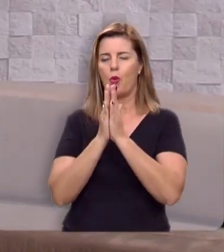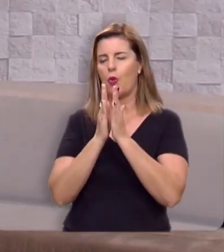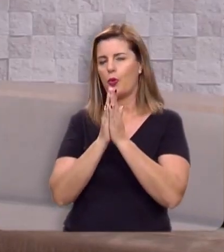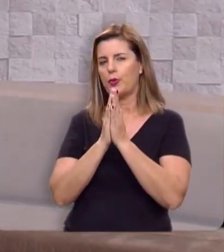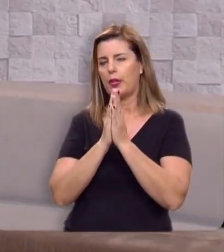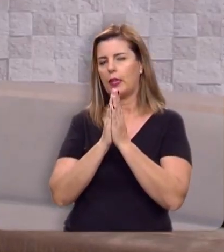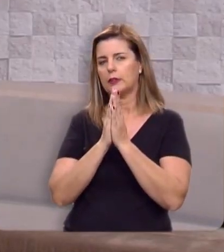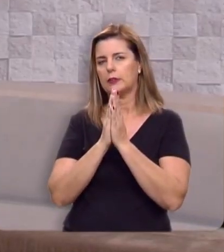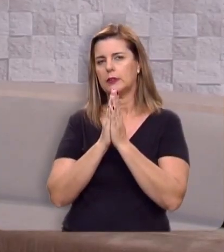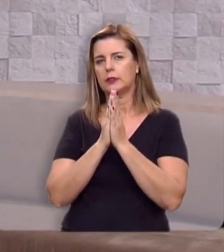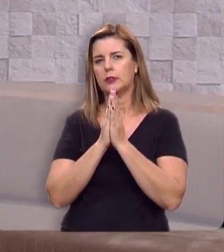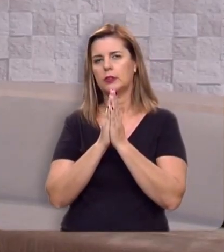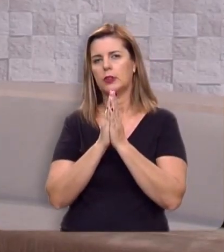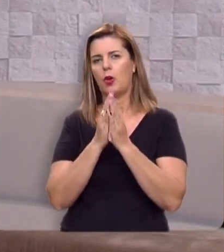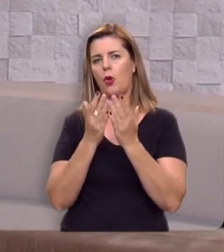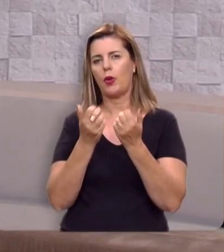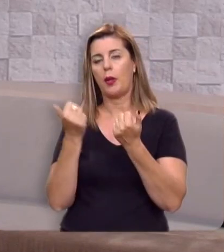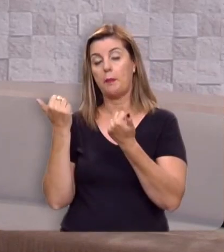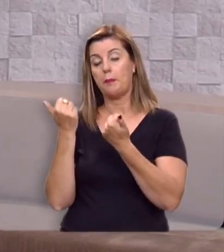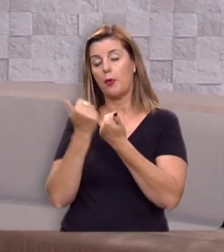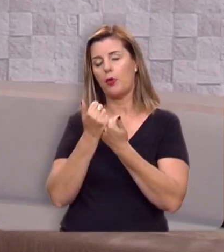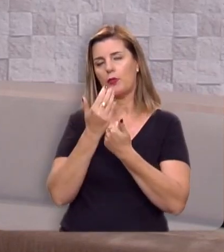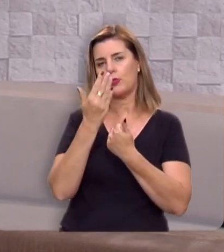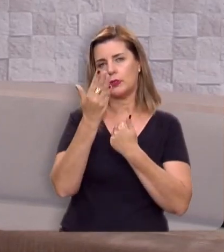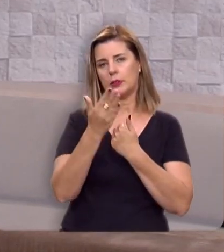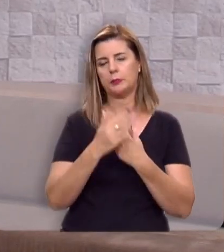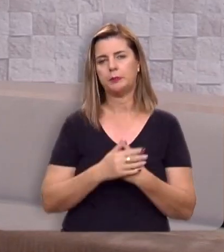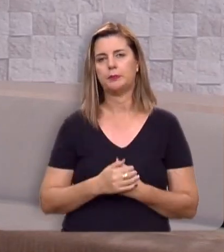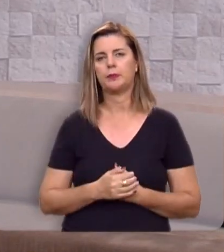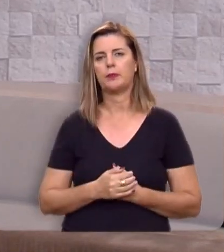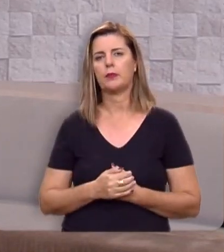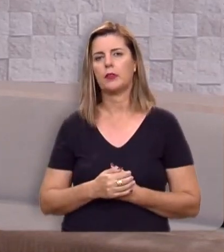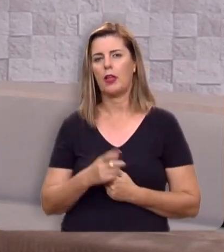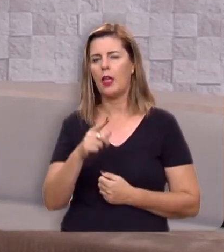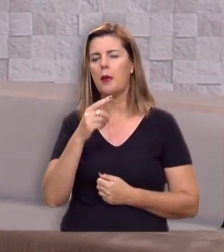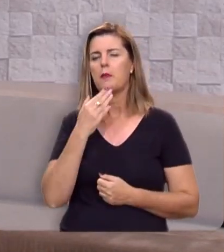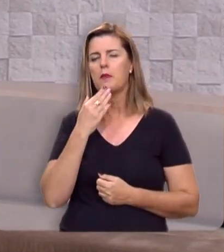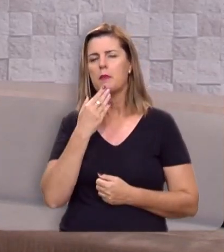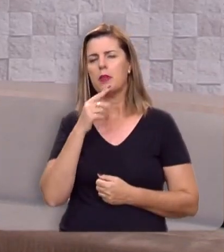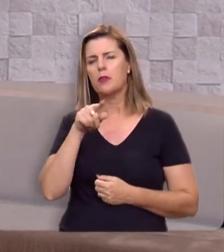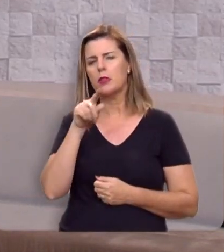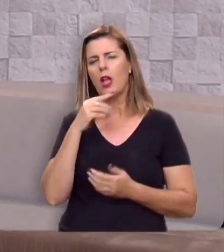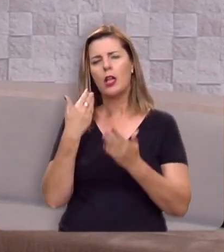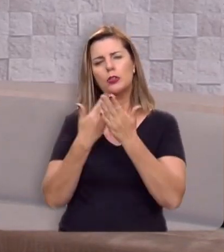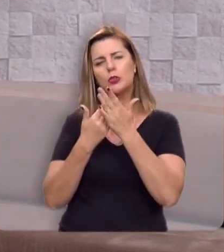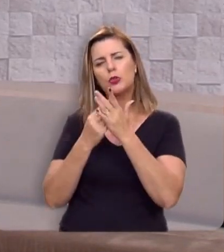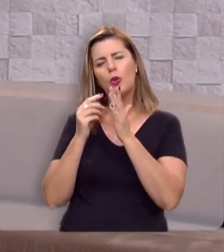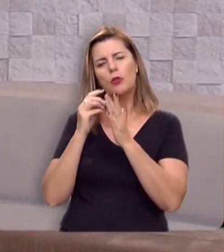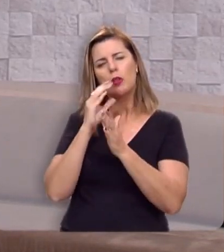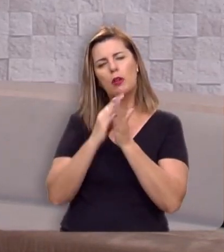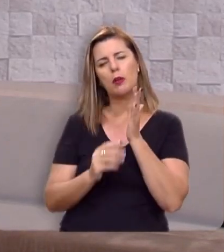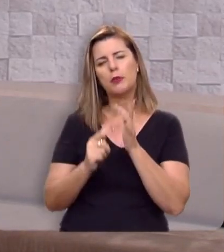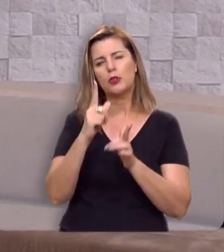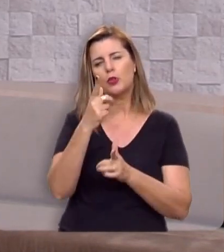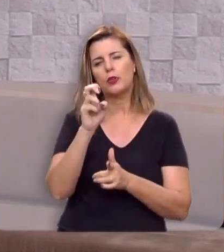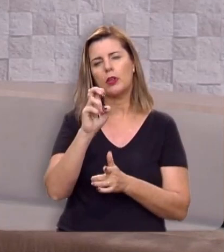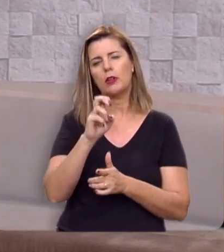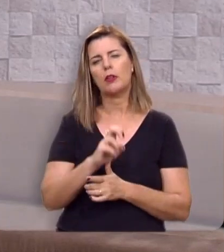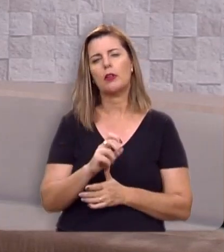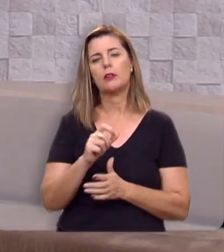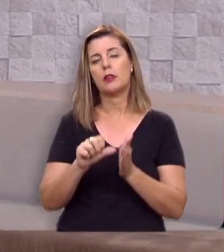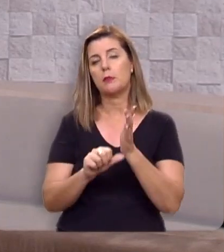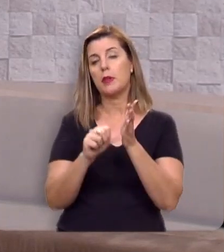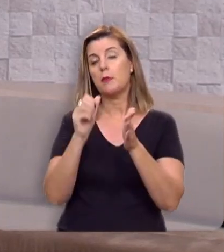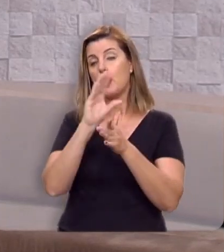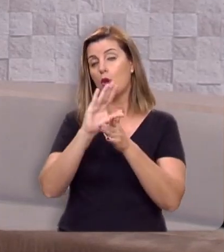você. Eu vou orar por você. Recomendo a você estudar este capítulo 15 da